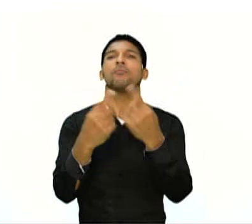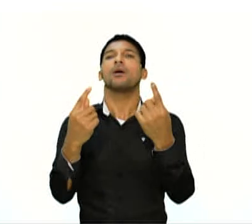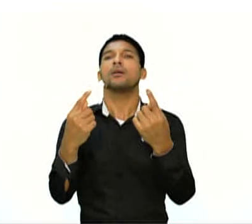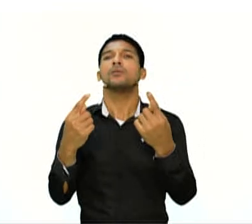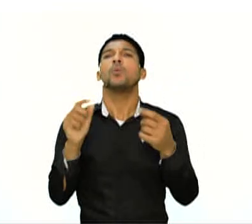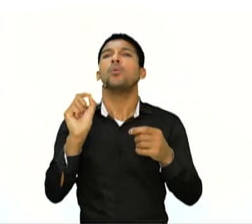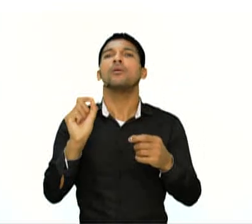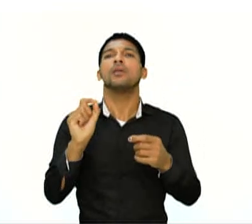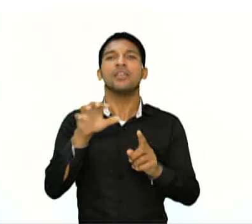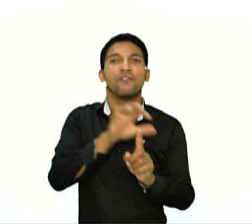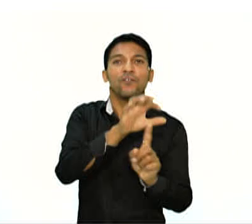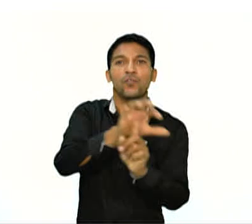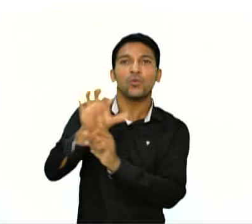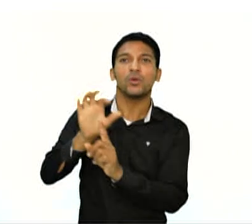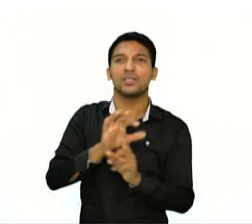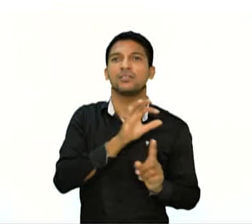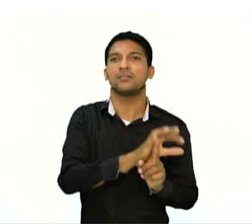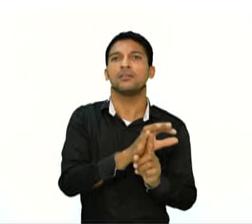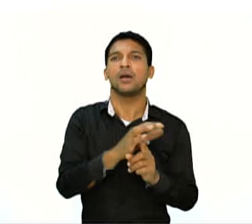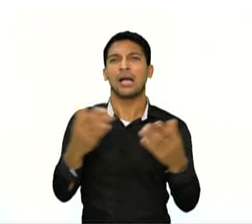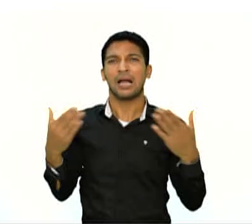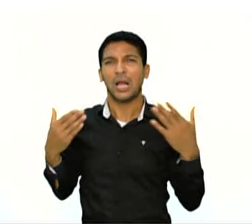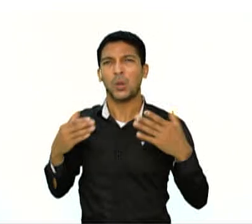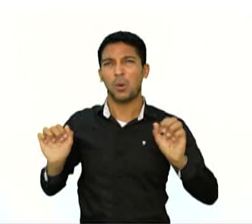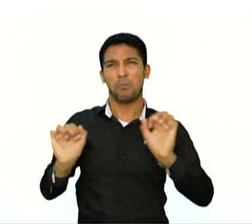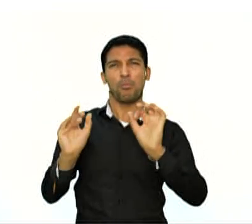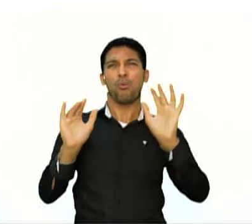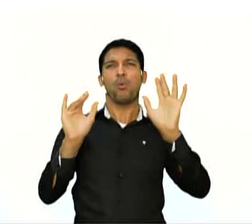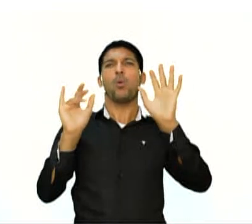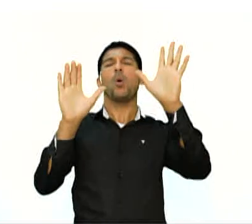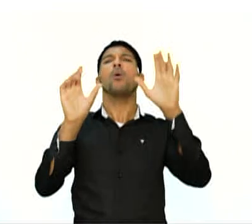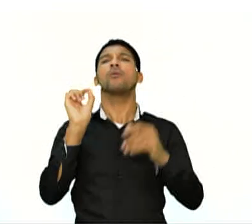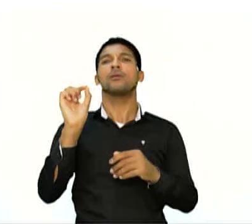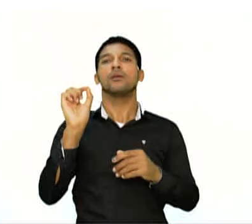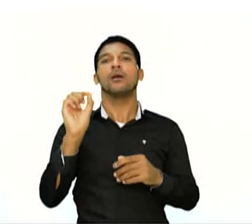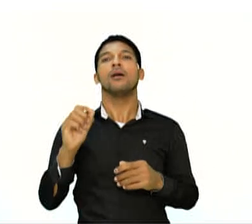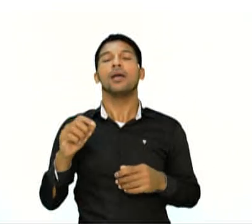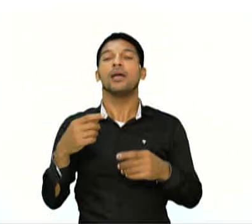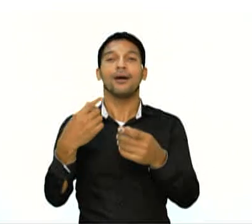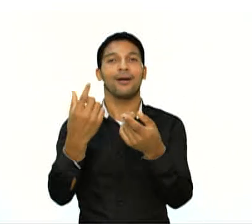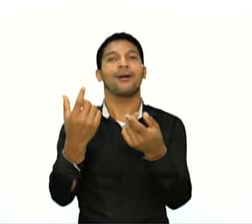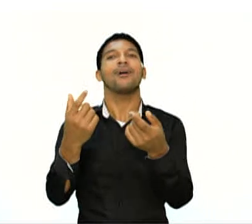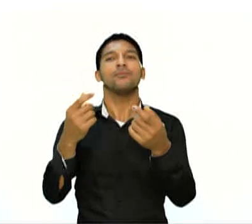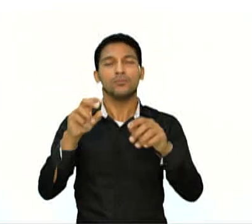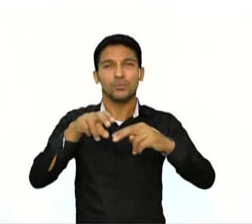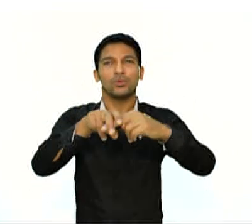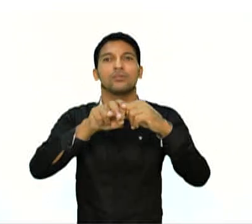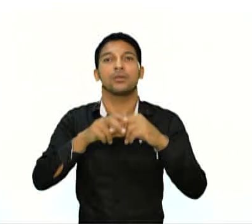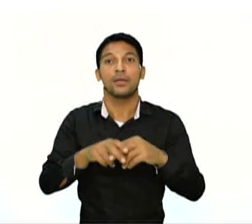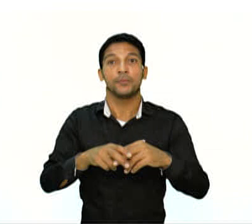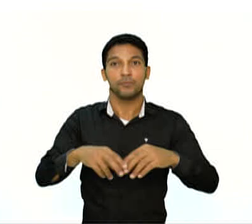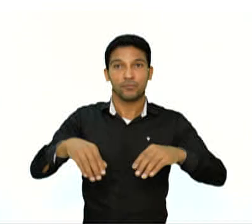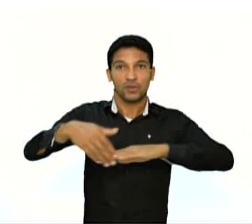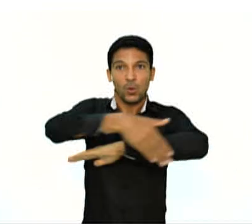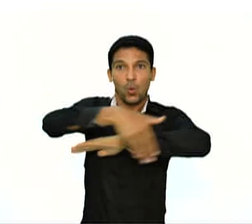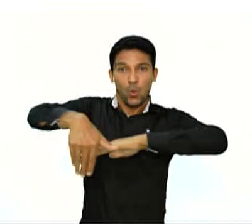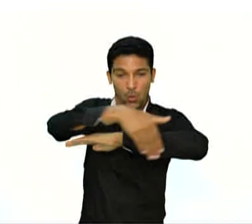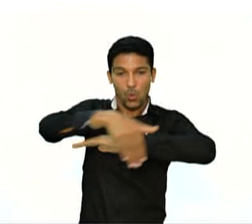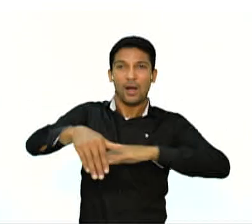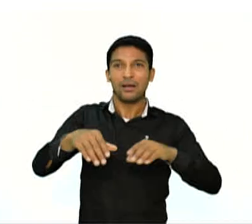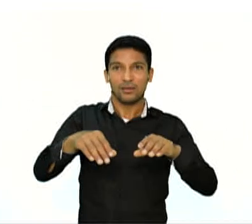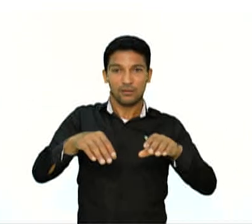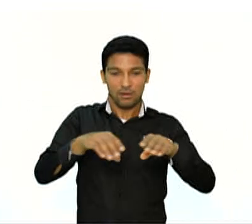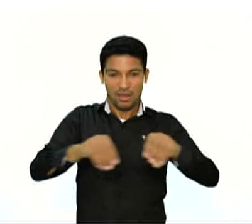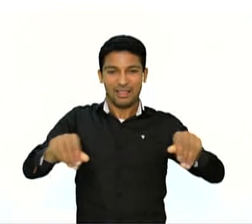essa ilha de calor? É o processo de impermeabilização do solo, literalmente fazendo com que não haja respiro